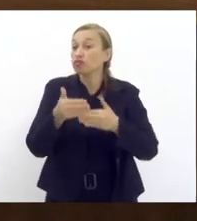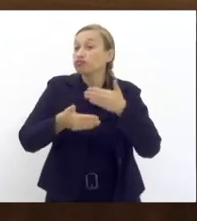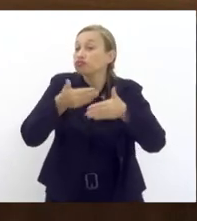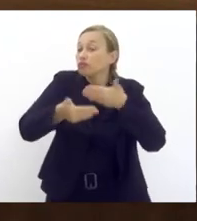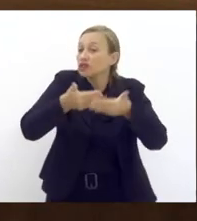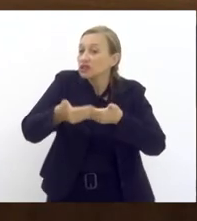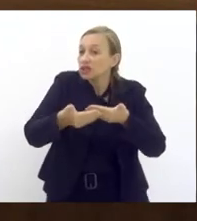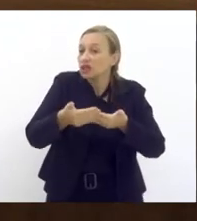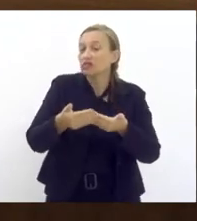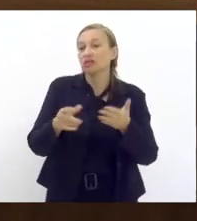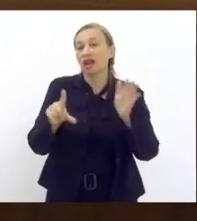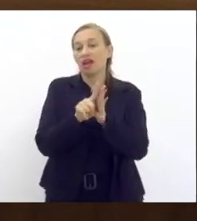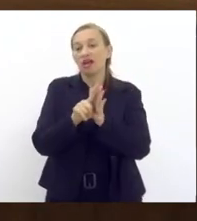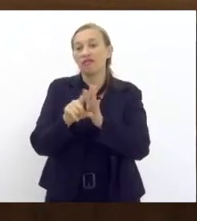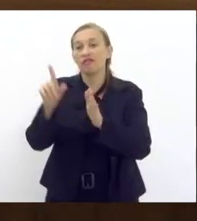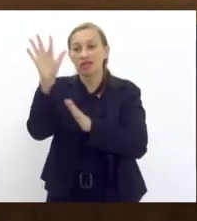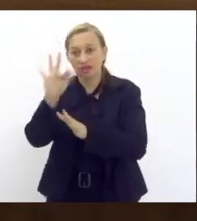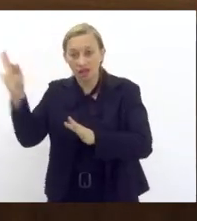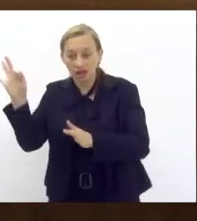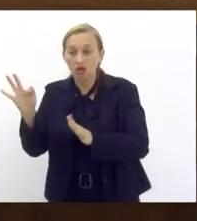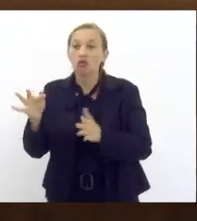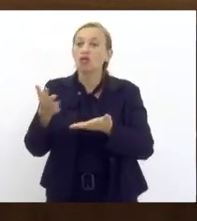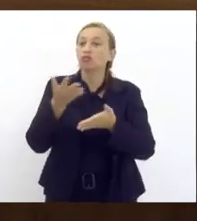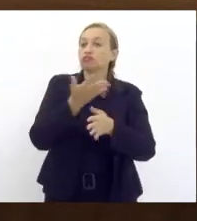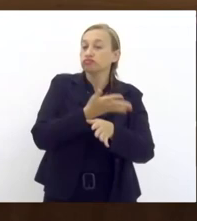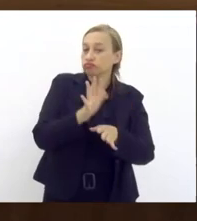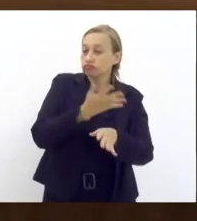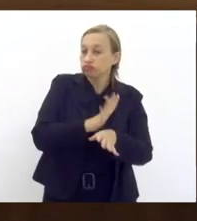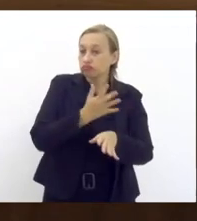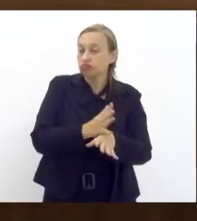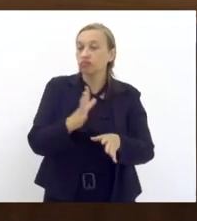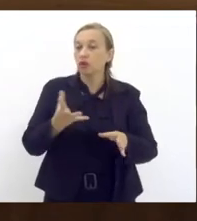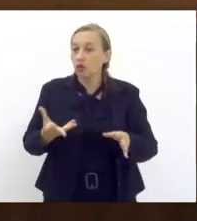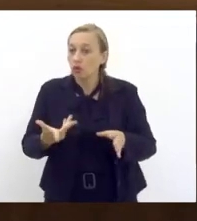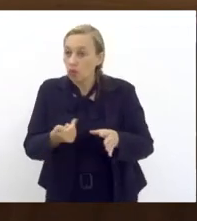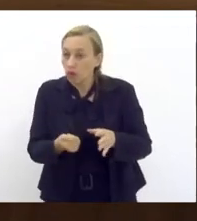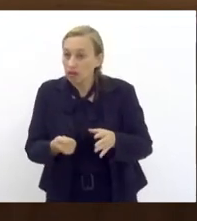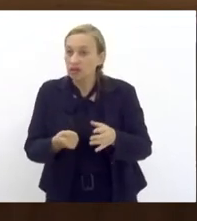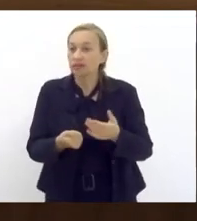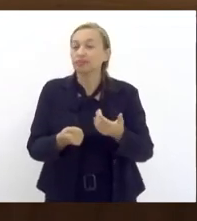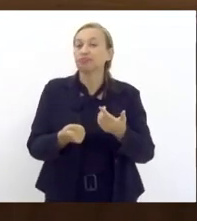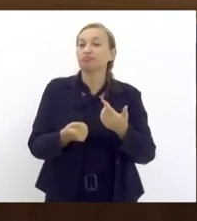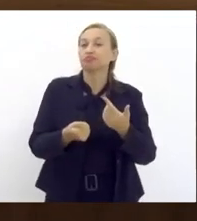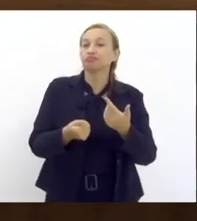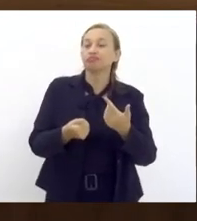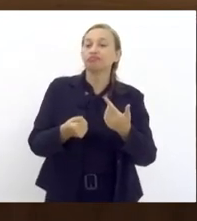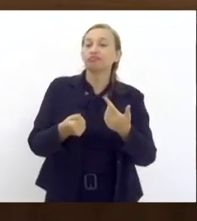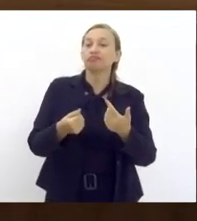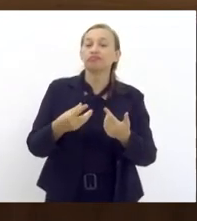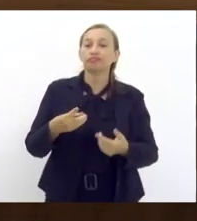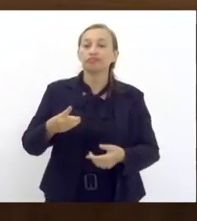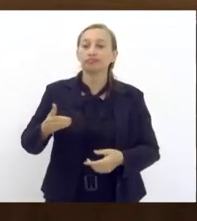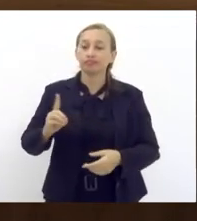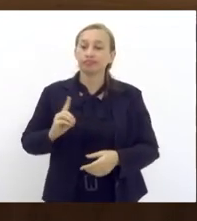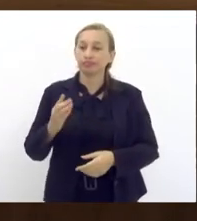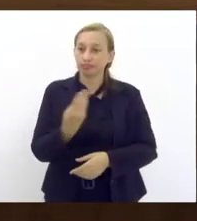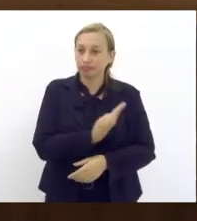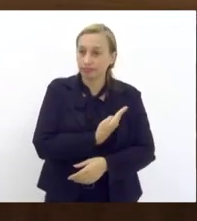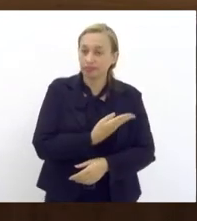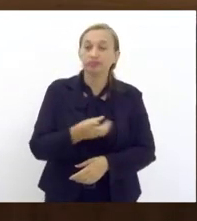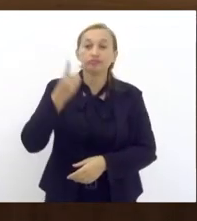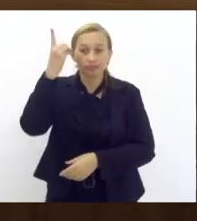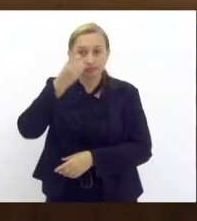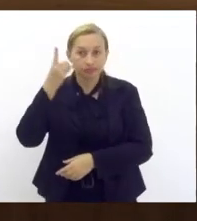legislação federal. É um exercício que foi feito com muita qualidade pelo mandato da deputada Dani Balbi, que trata